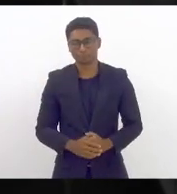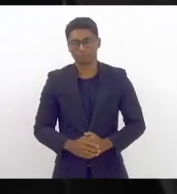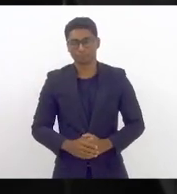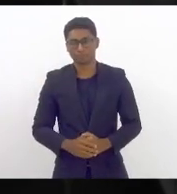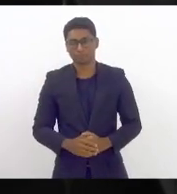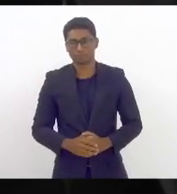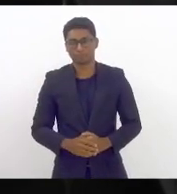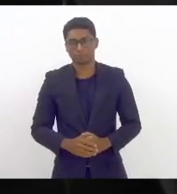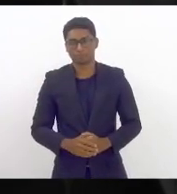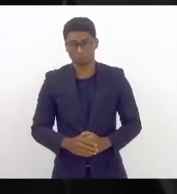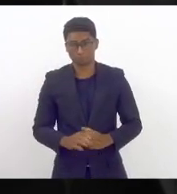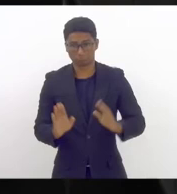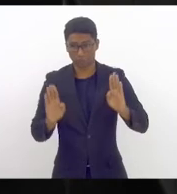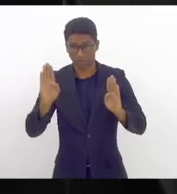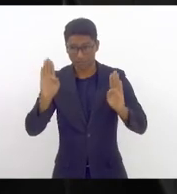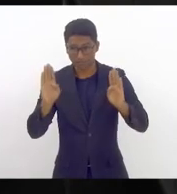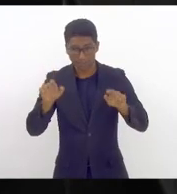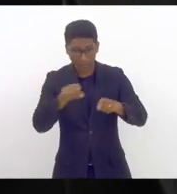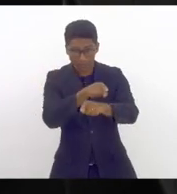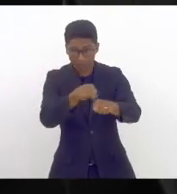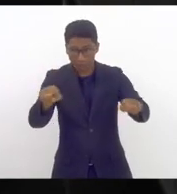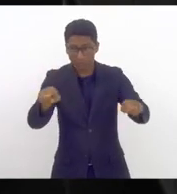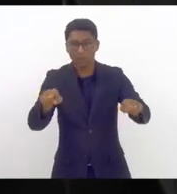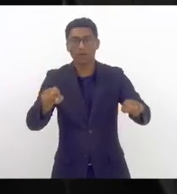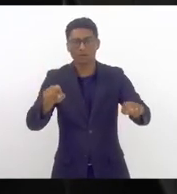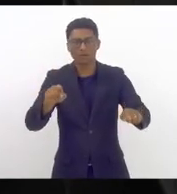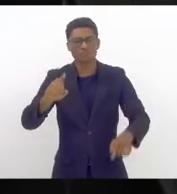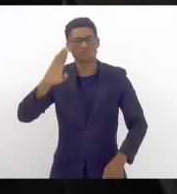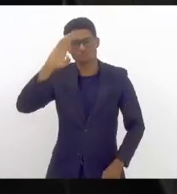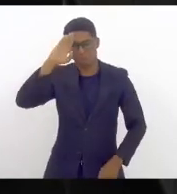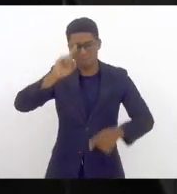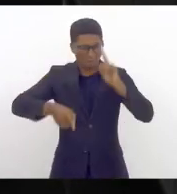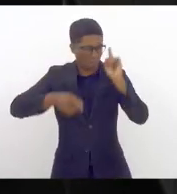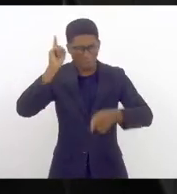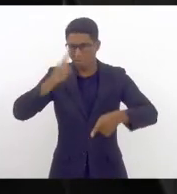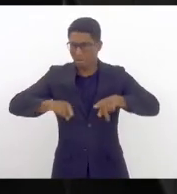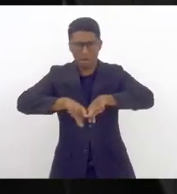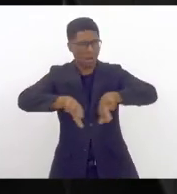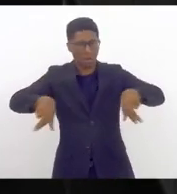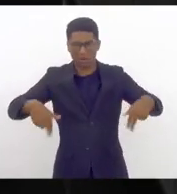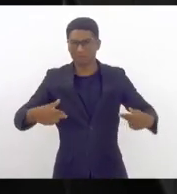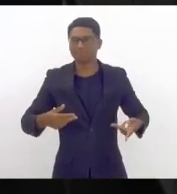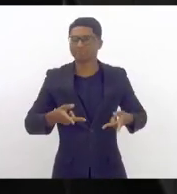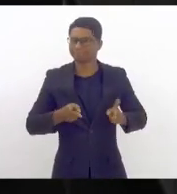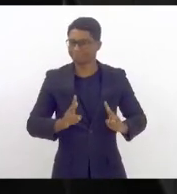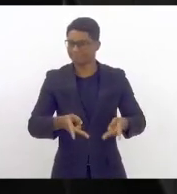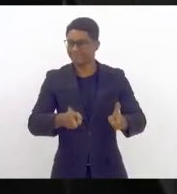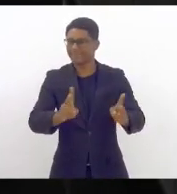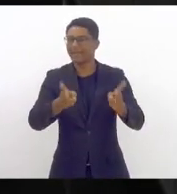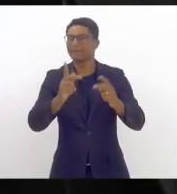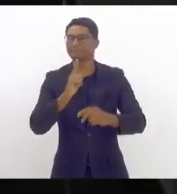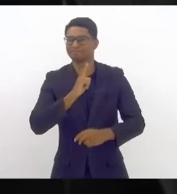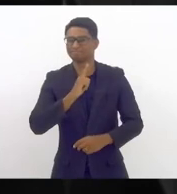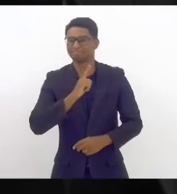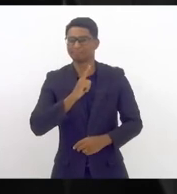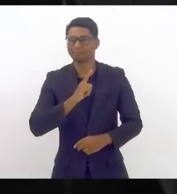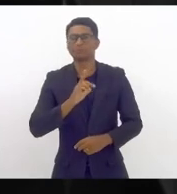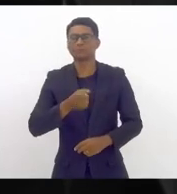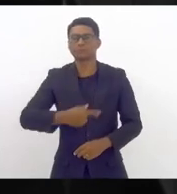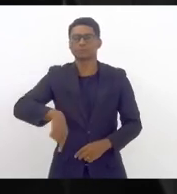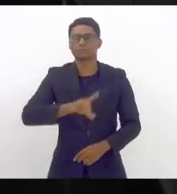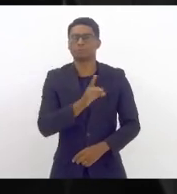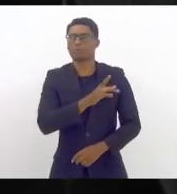candidatos a ditadores sempre teremos mas não devemos tem